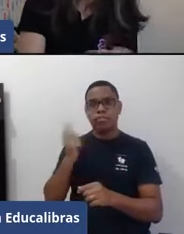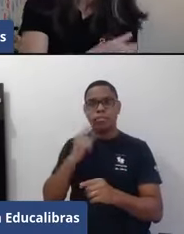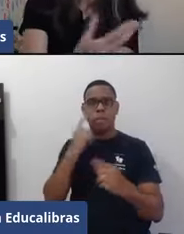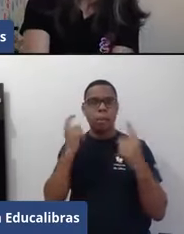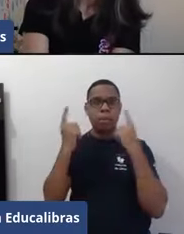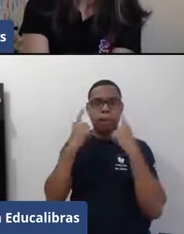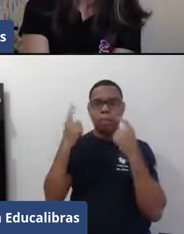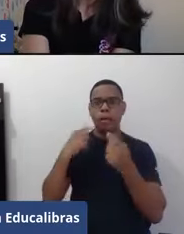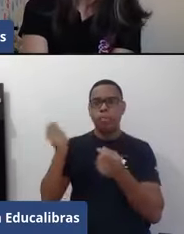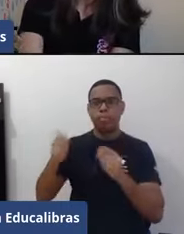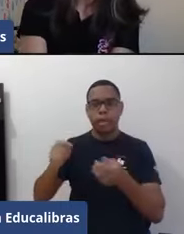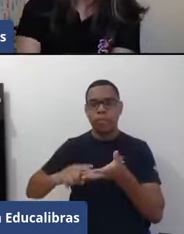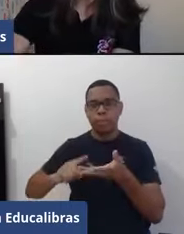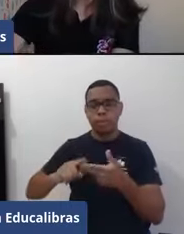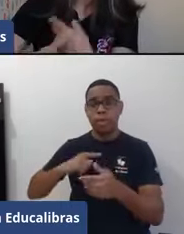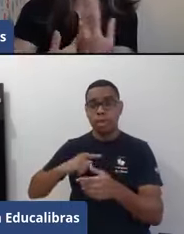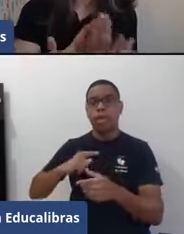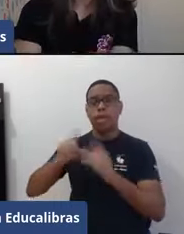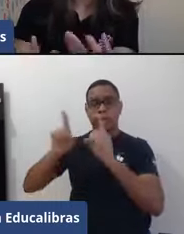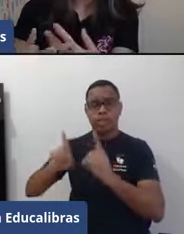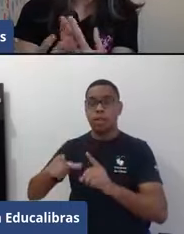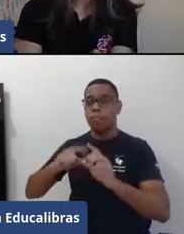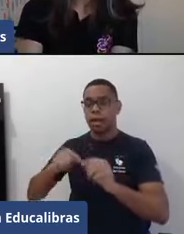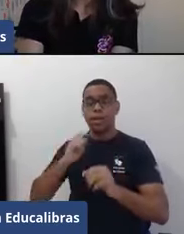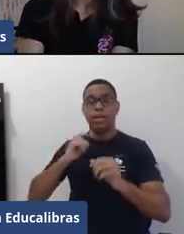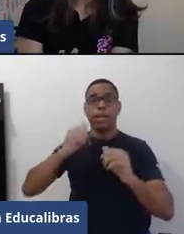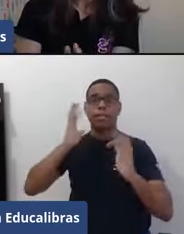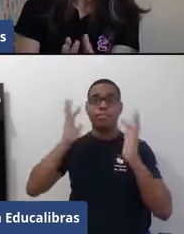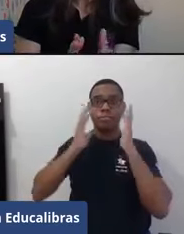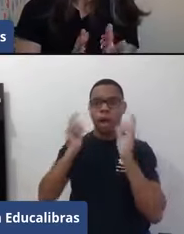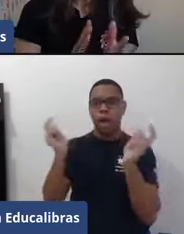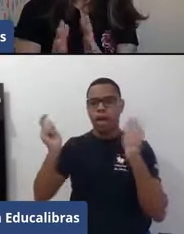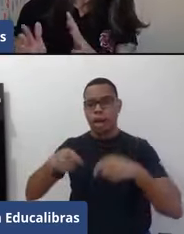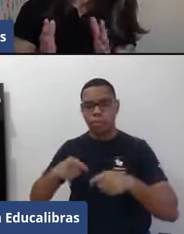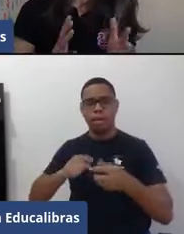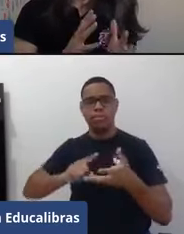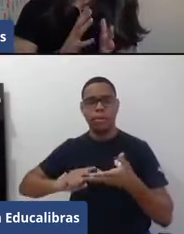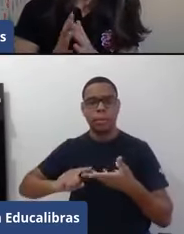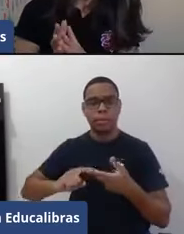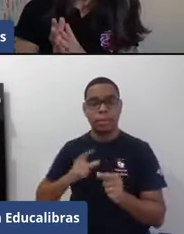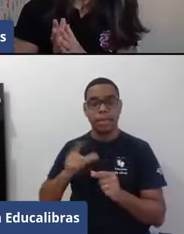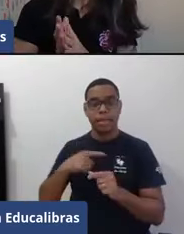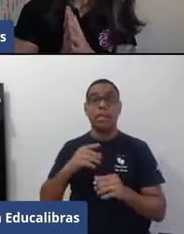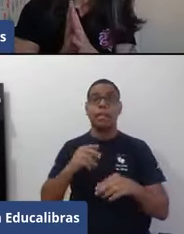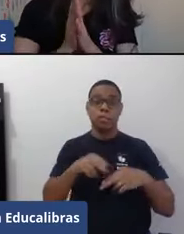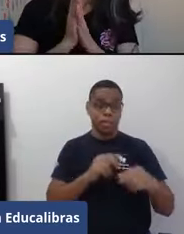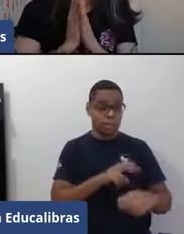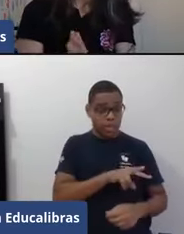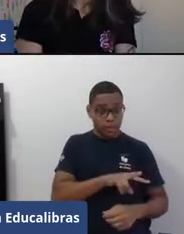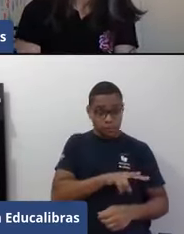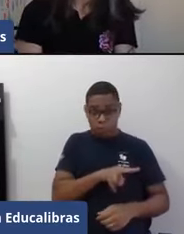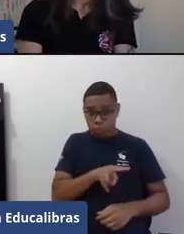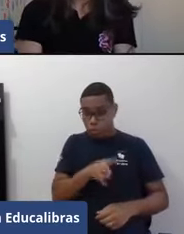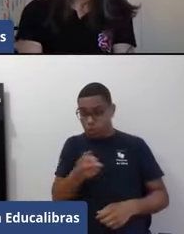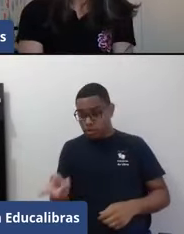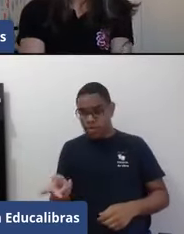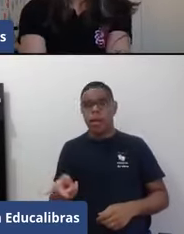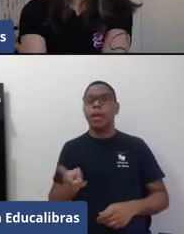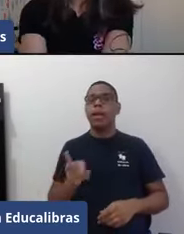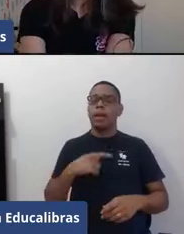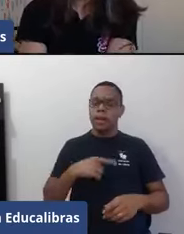né, mesmo tendo uma deficiência ou uma doença, enfim. Então, isso ainda é processo, tem um grande desafio, a gente tem um